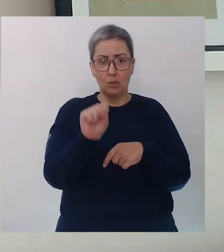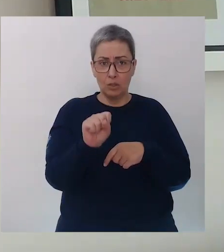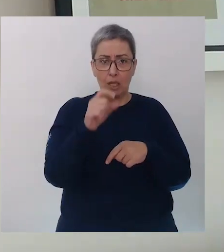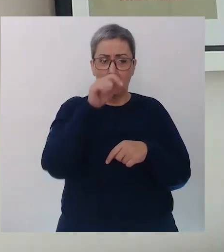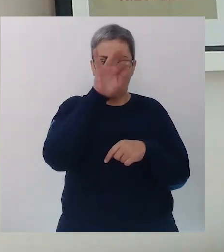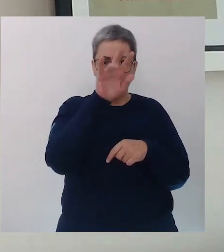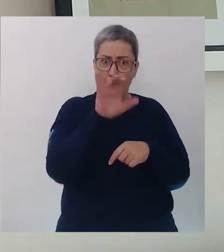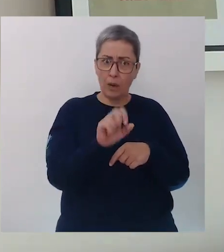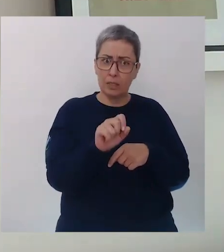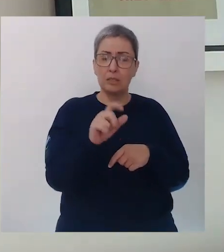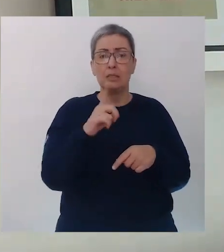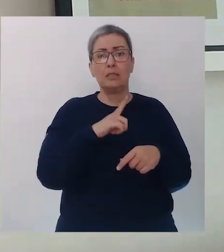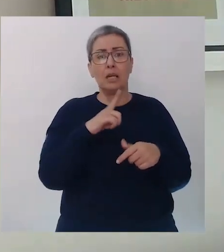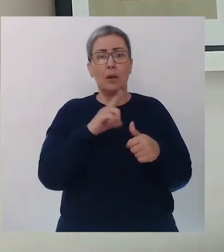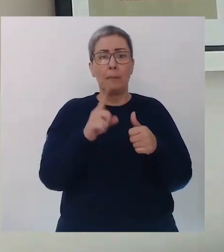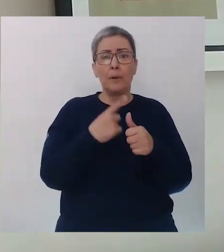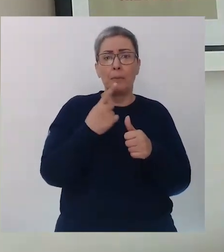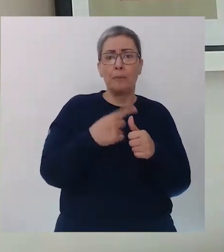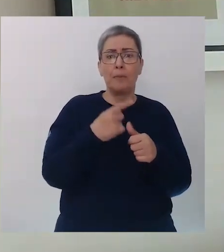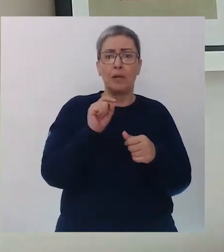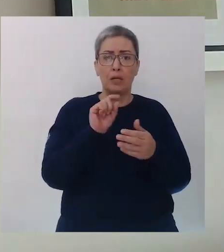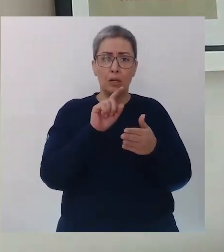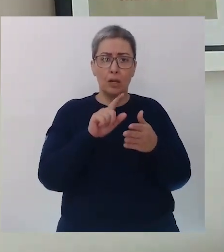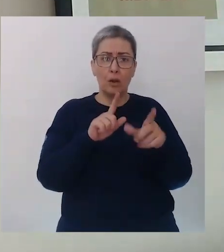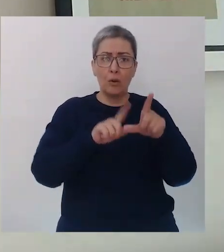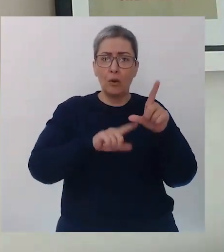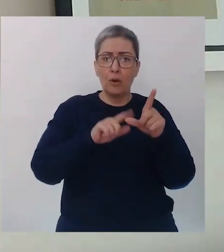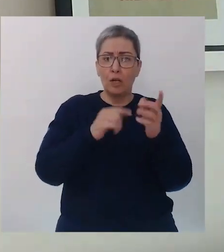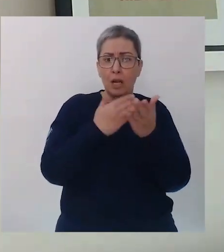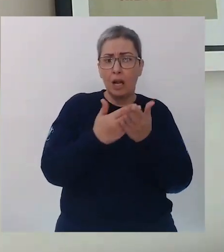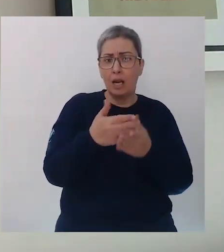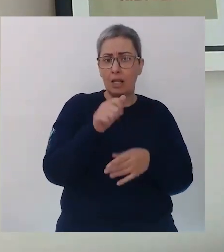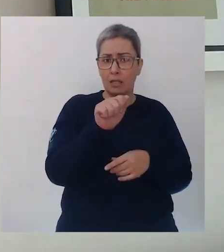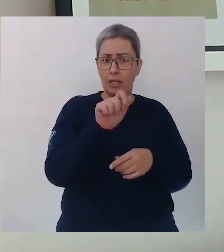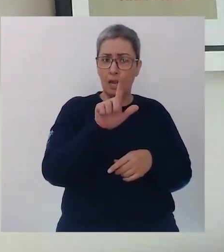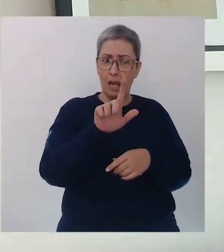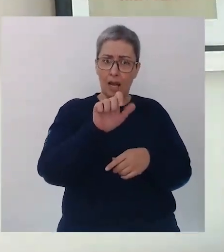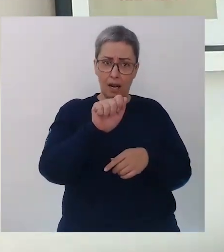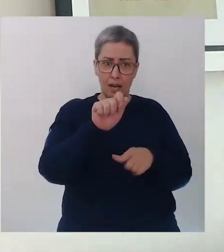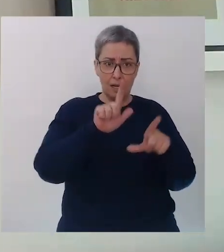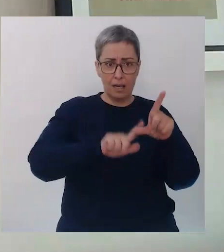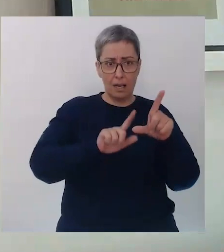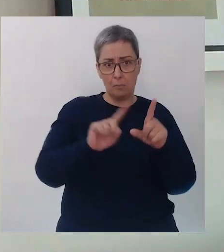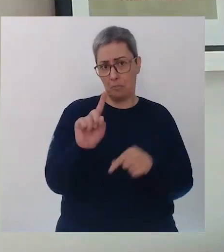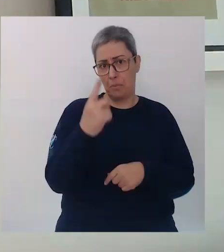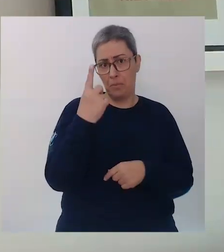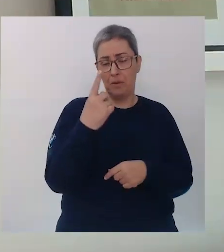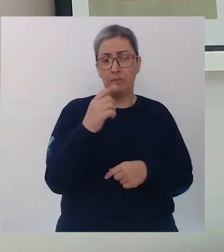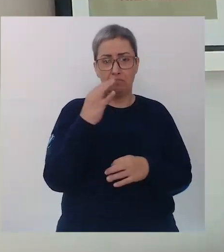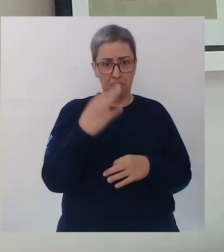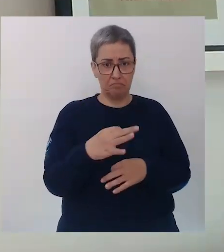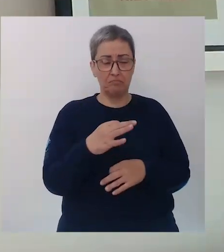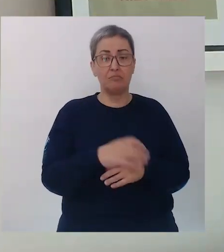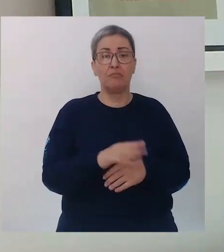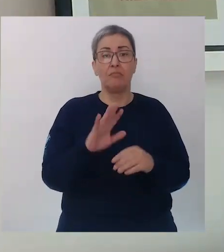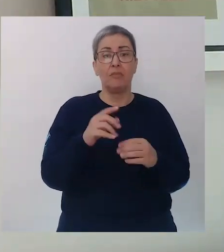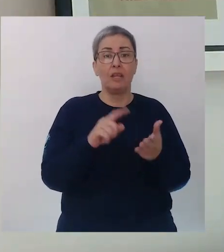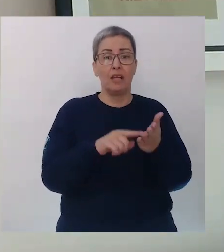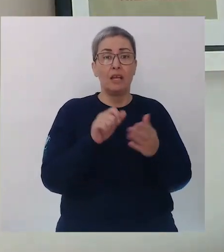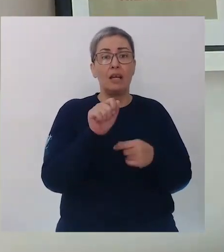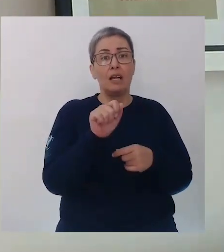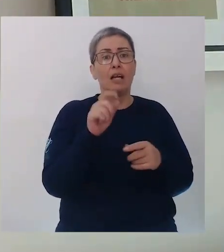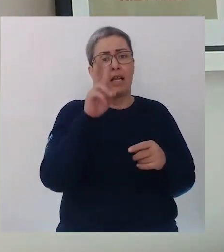ordem alfabética. Então, aqui eu já procuro no comecinho, que é a letra A, que é a primeira letra do alfabeto. Não é verdade? Então, eu vou aqui,